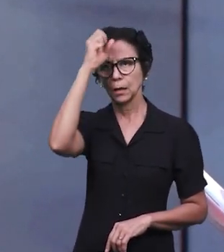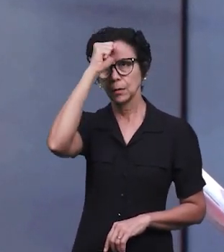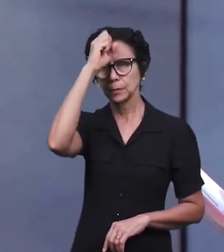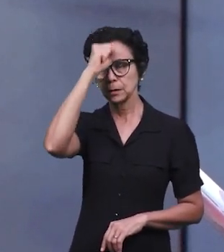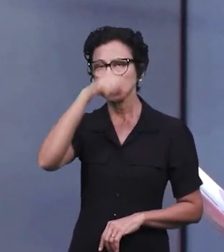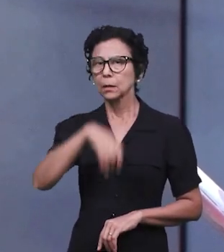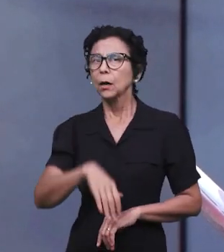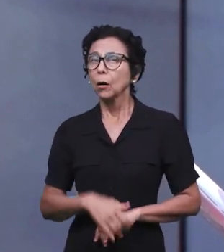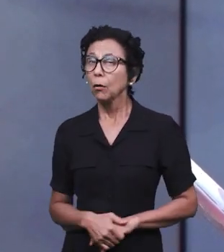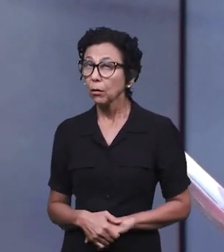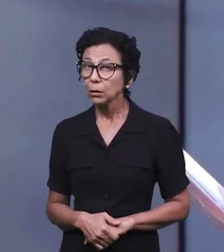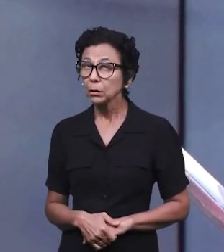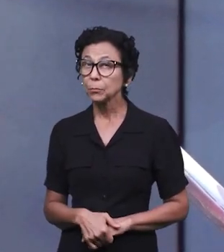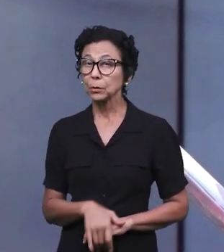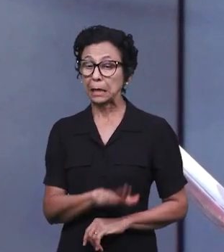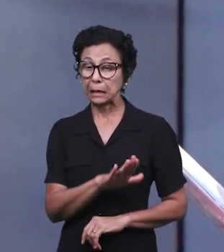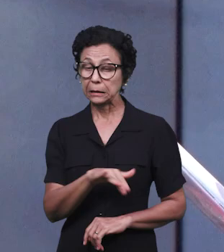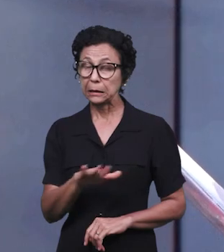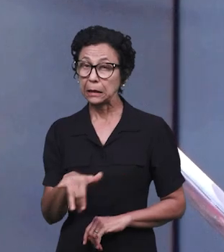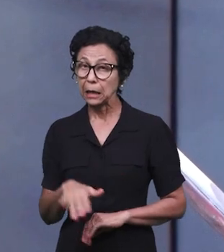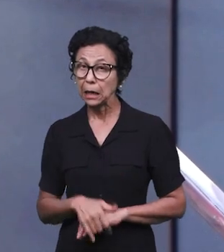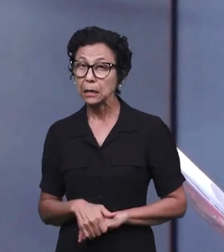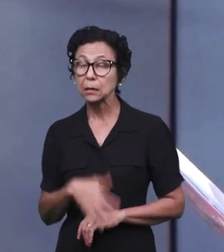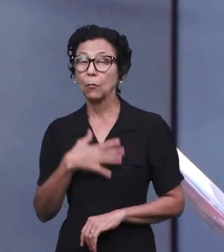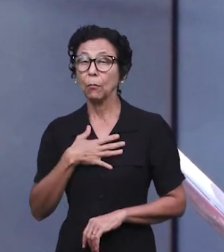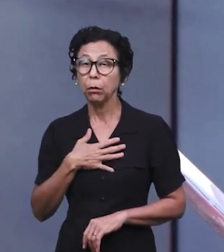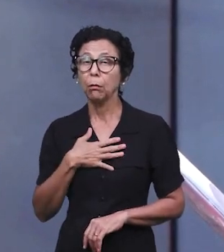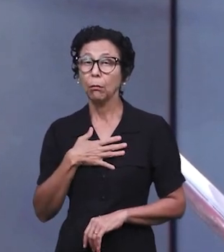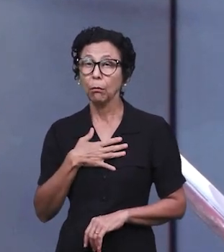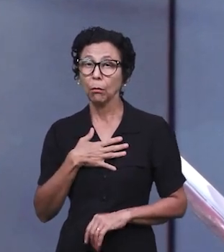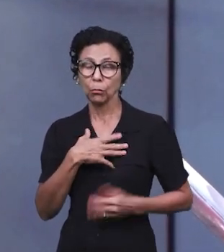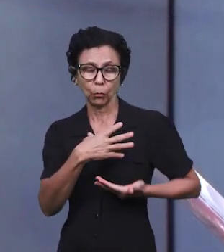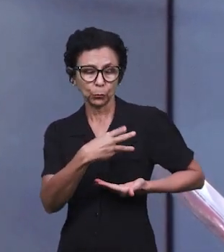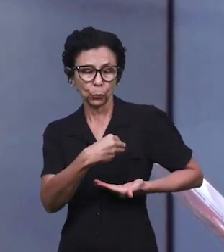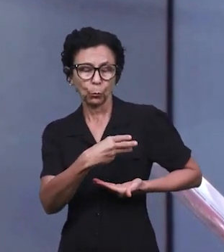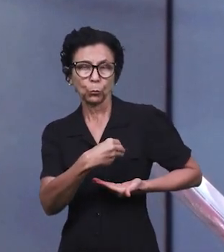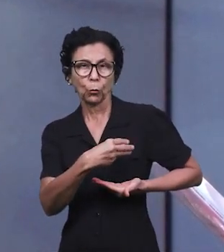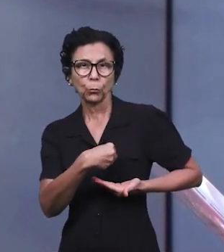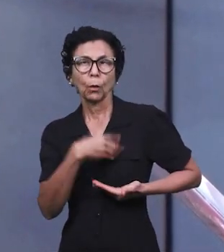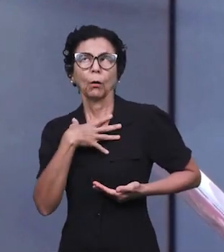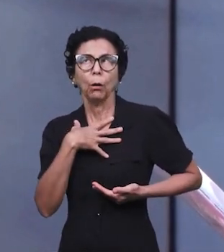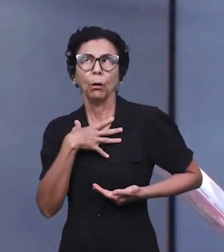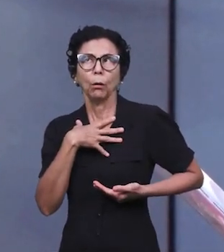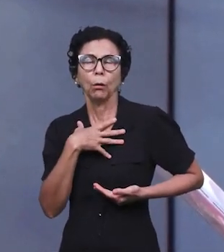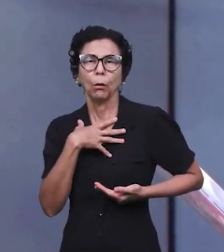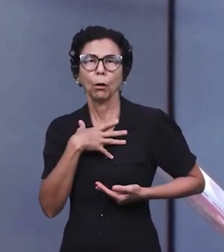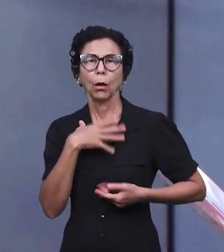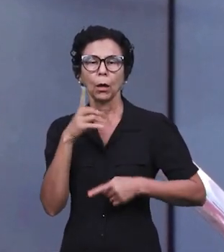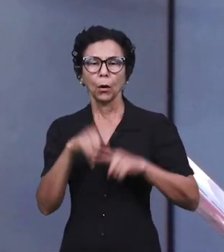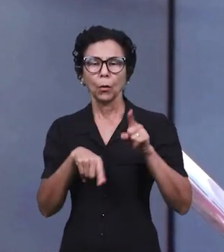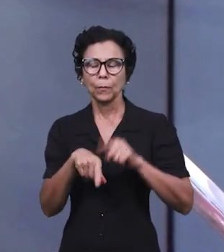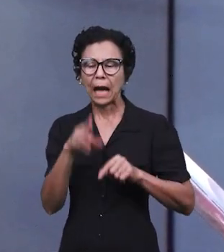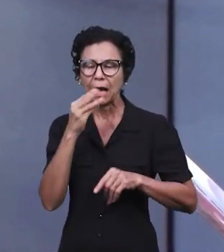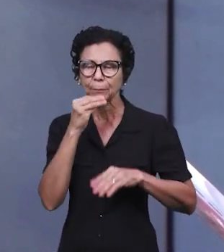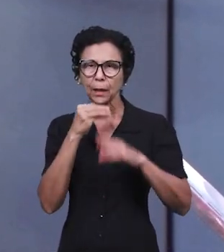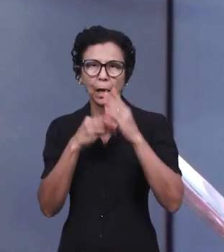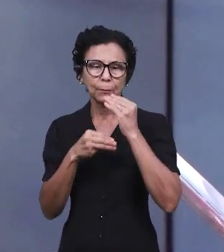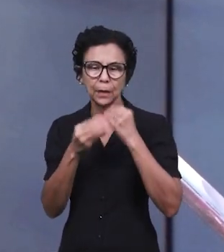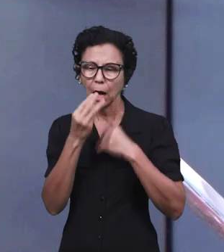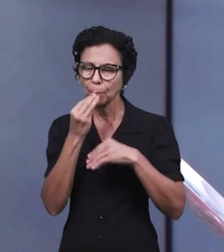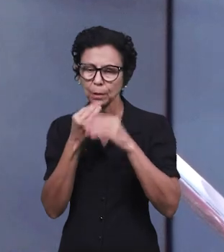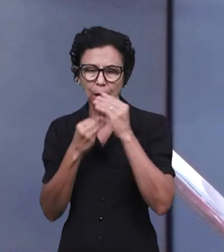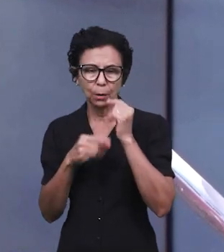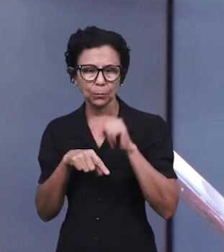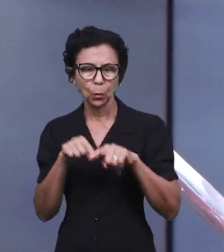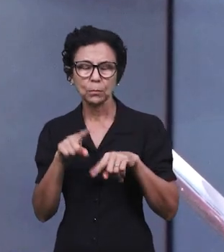que se engasgam até mesmo com leite materno, com objeto que coloca na boca, principalmente aquela criançazinha que já começa a andar, ela